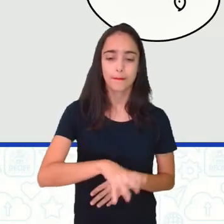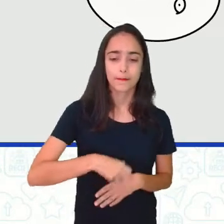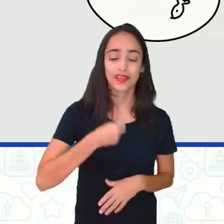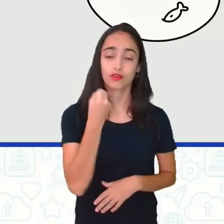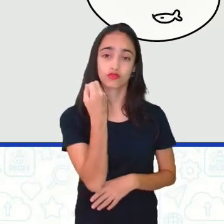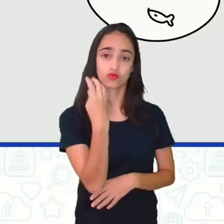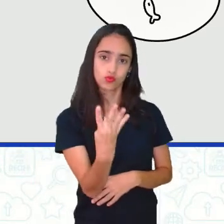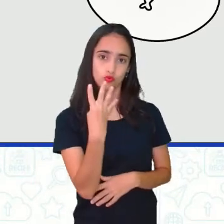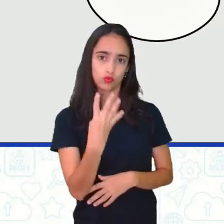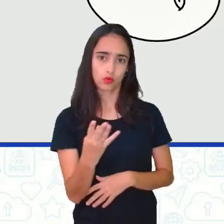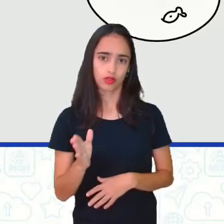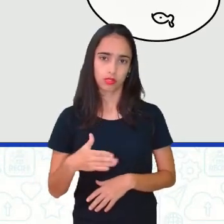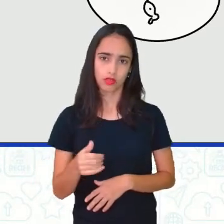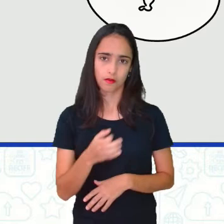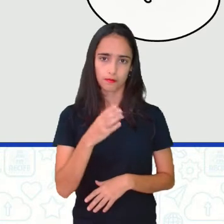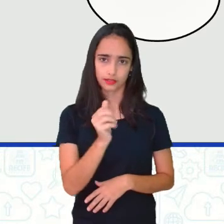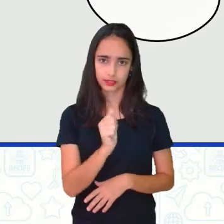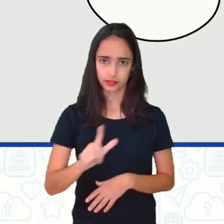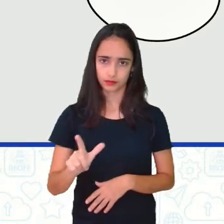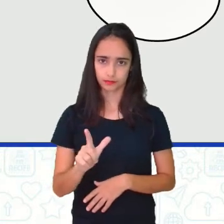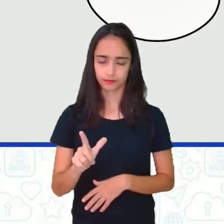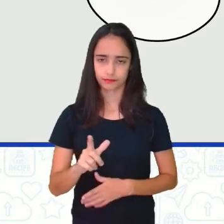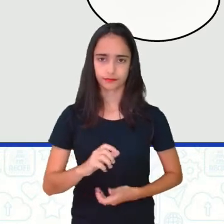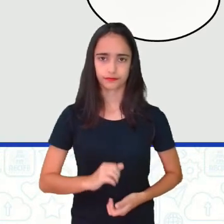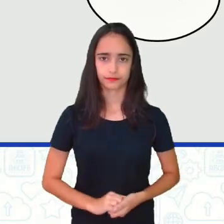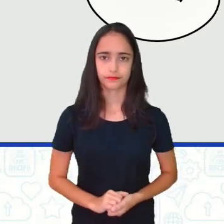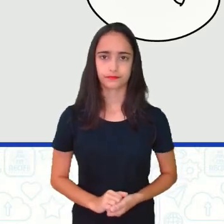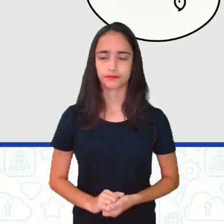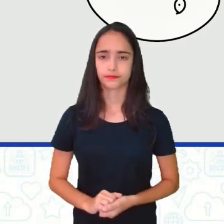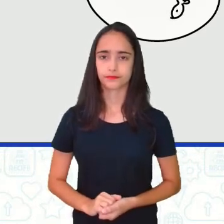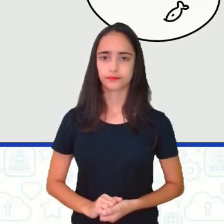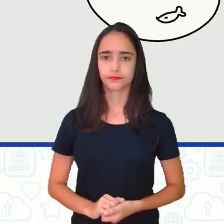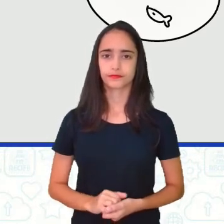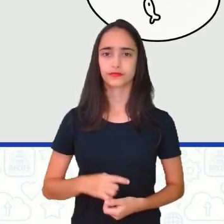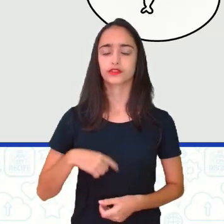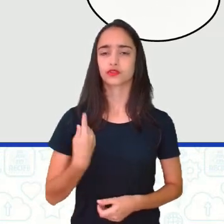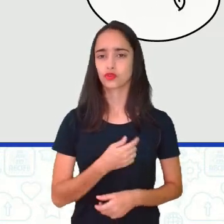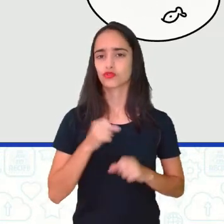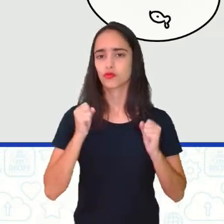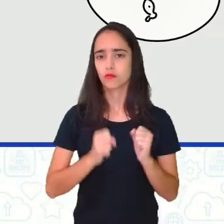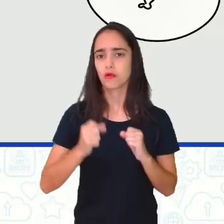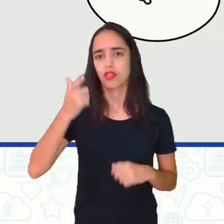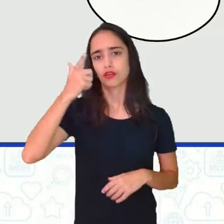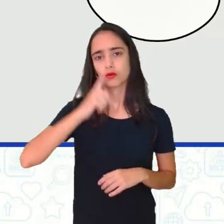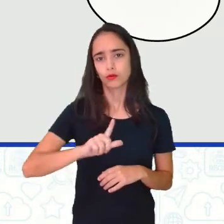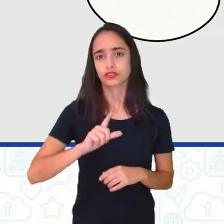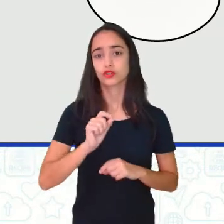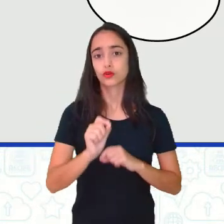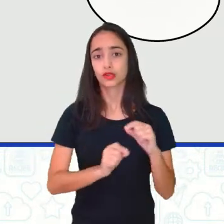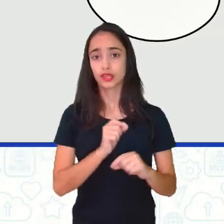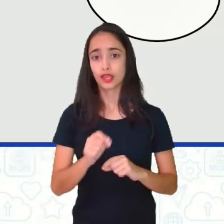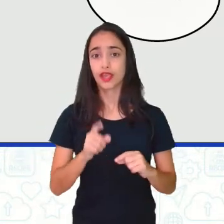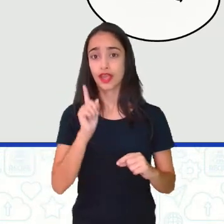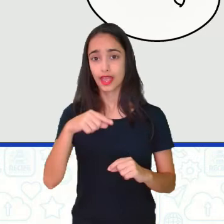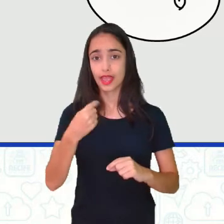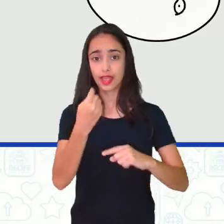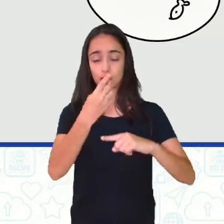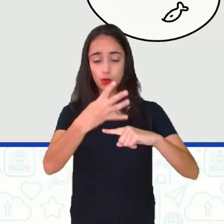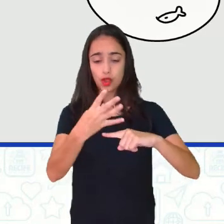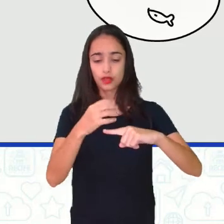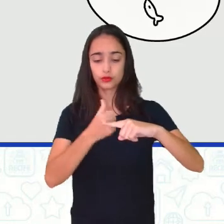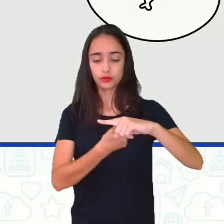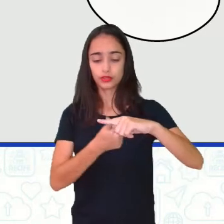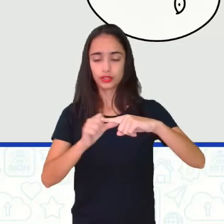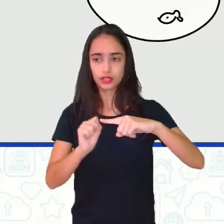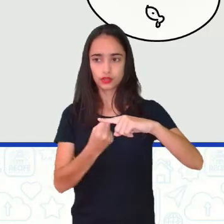4? A chance de pegar um peixinho azul é de 4 em 18.